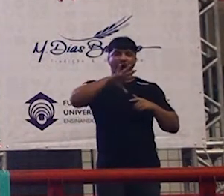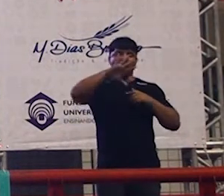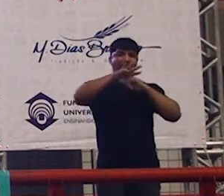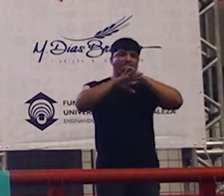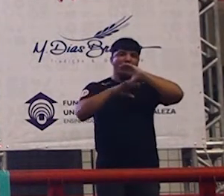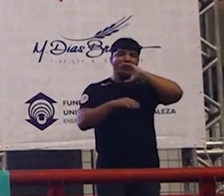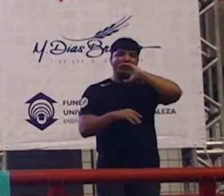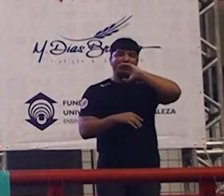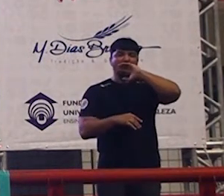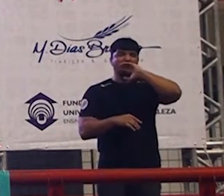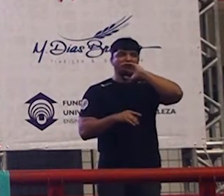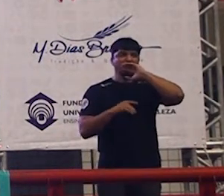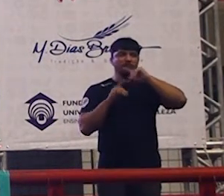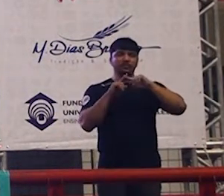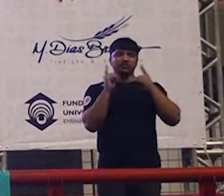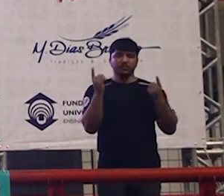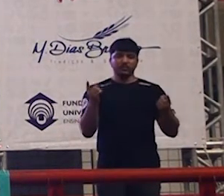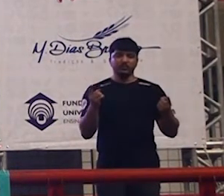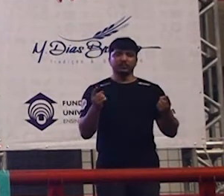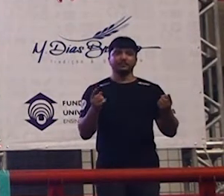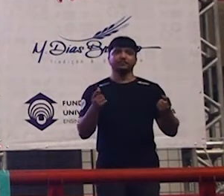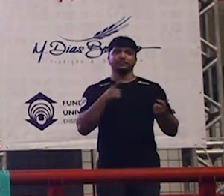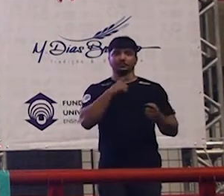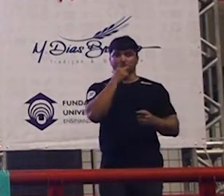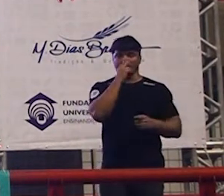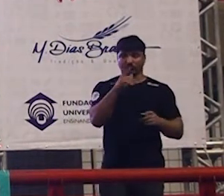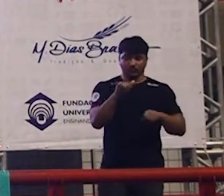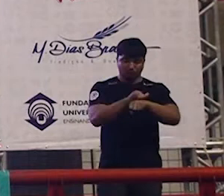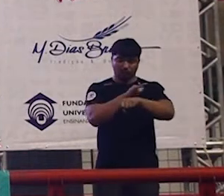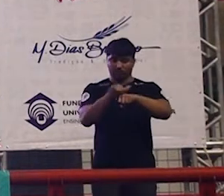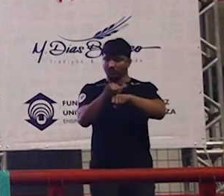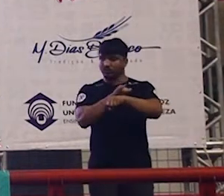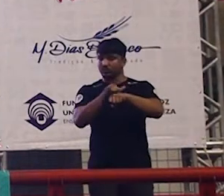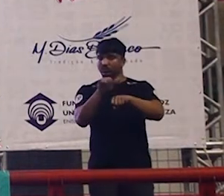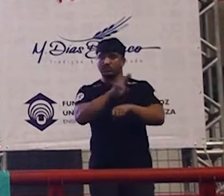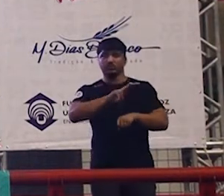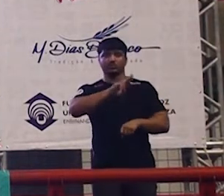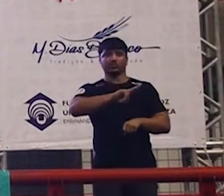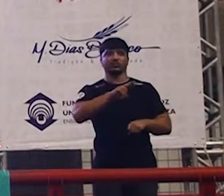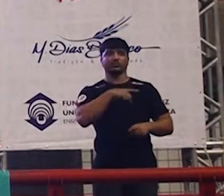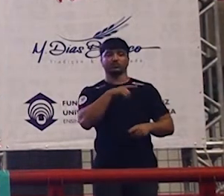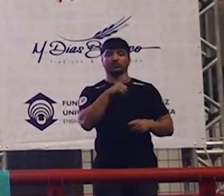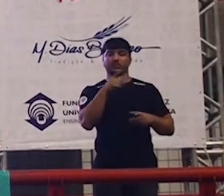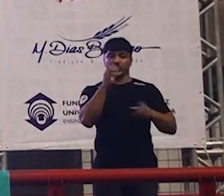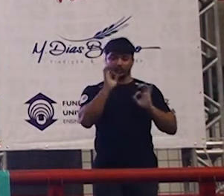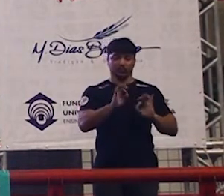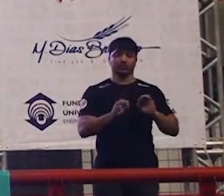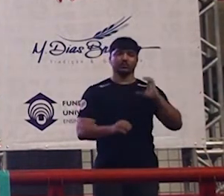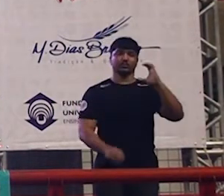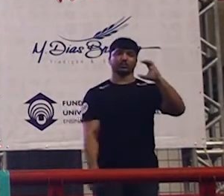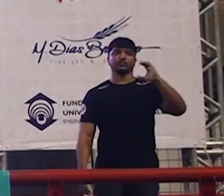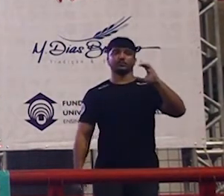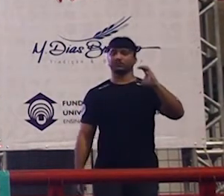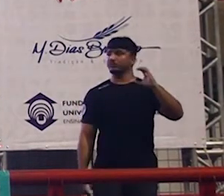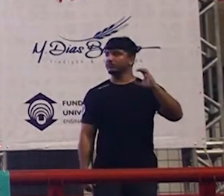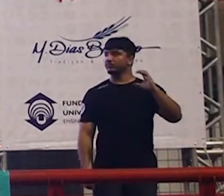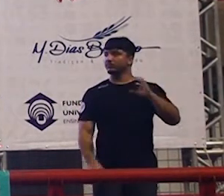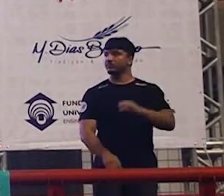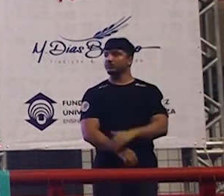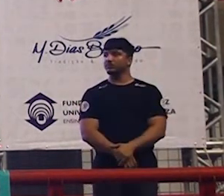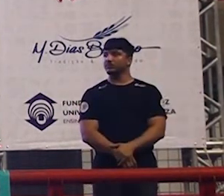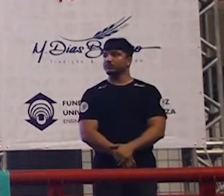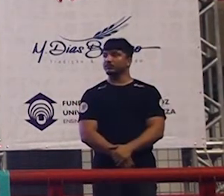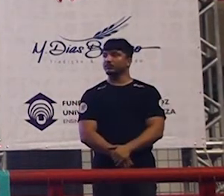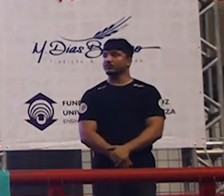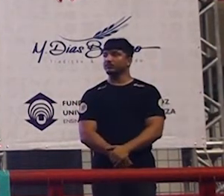europeia. Mas a estratégia de construção do texto é o que está no C. Temos tempo ainda?